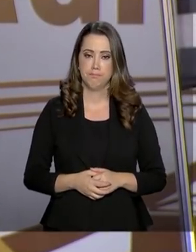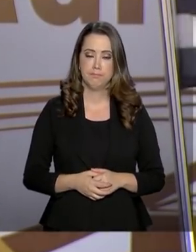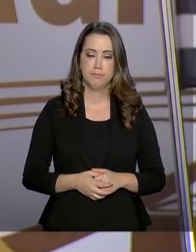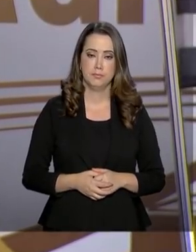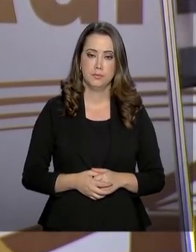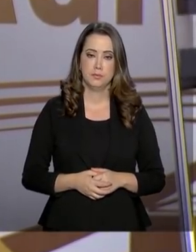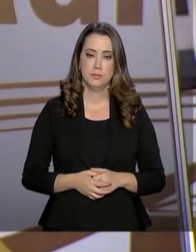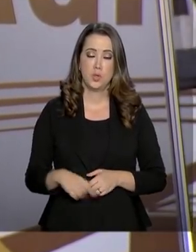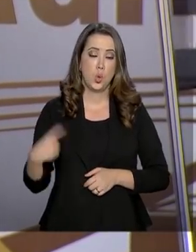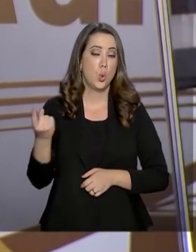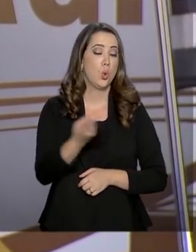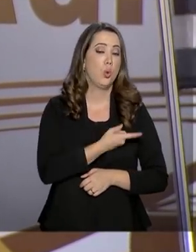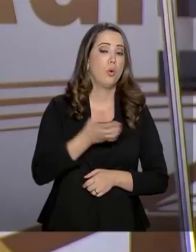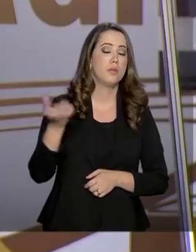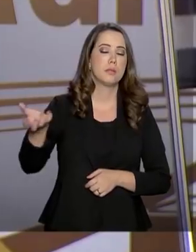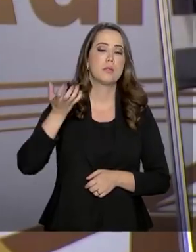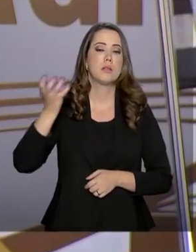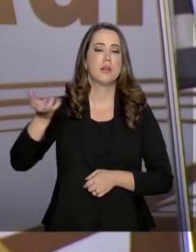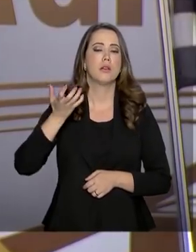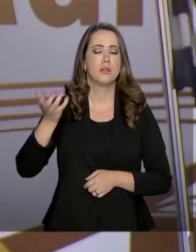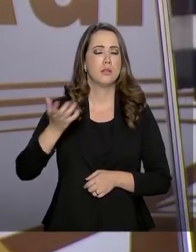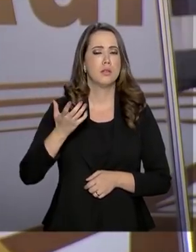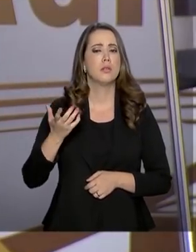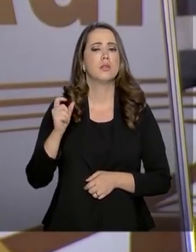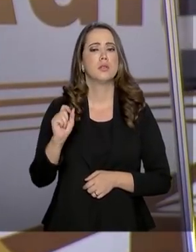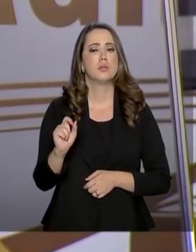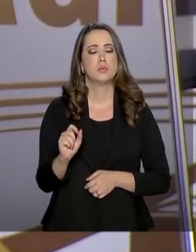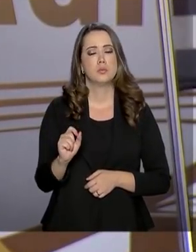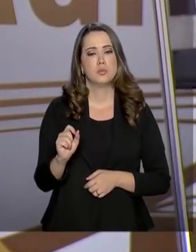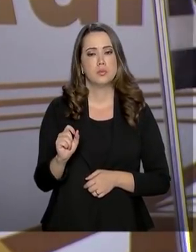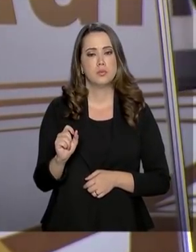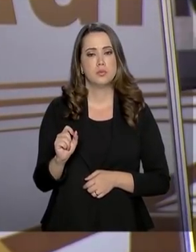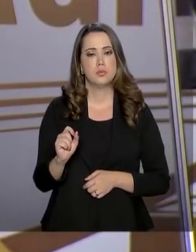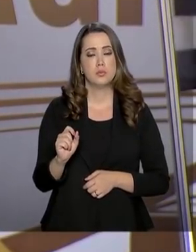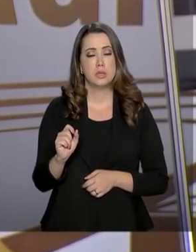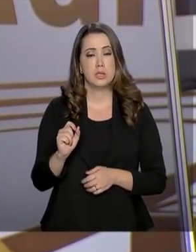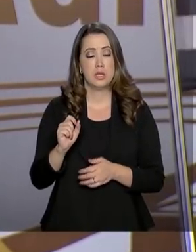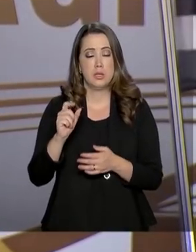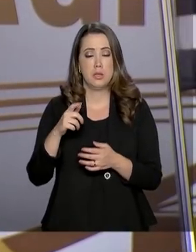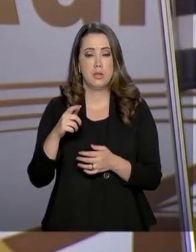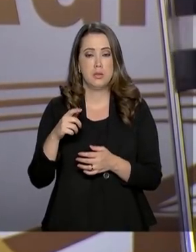Nós queremos e estamos tirando o Estado